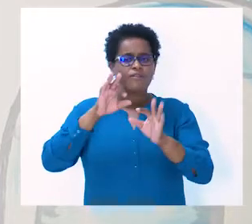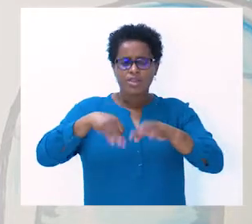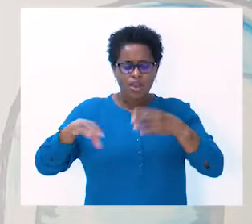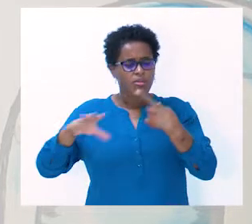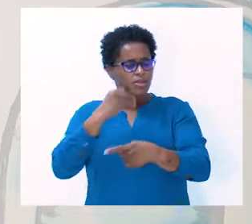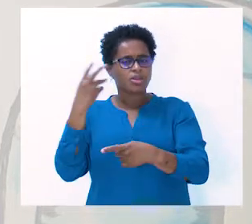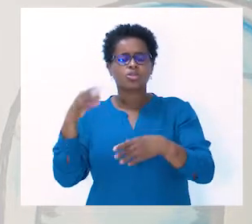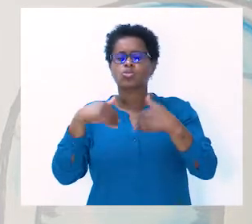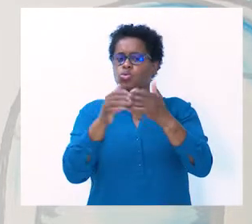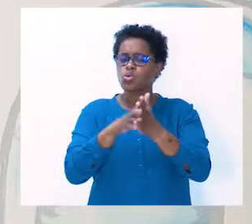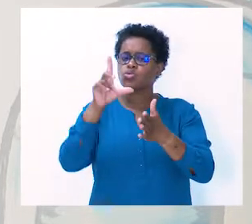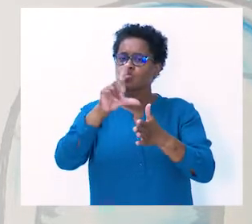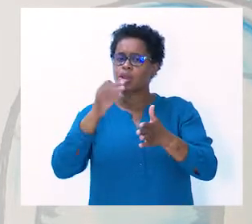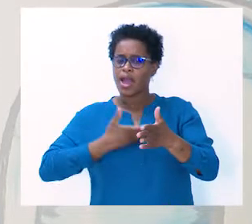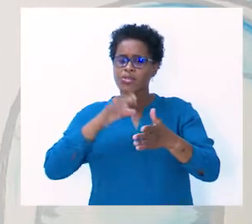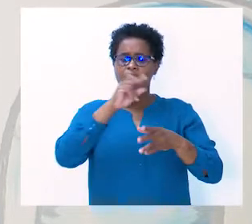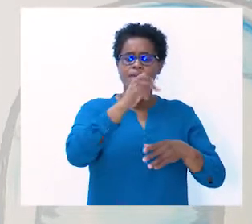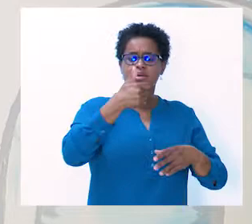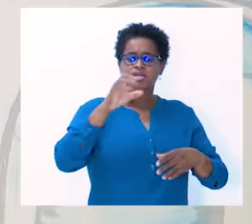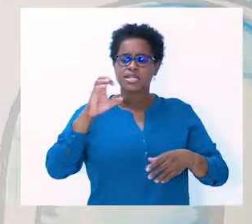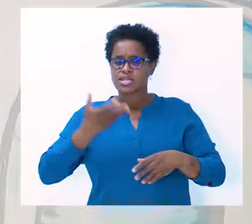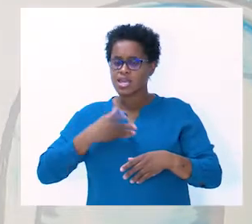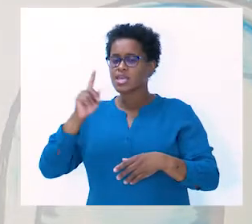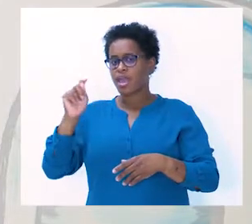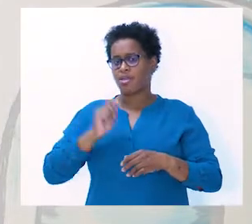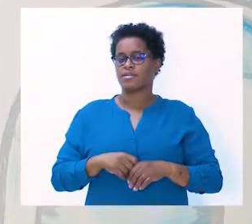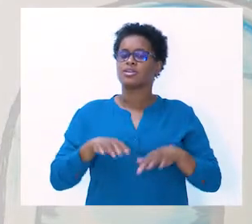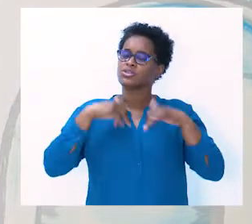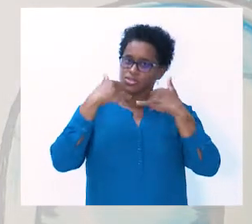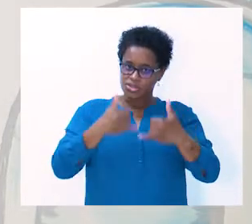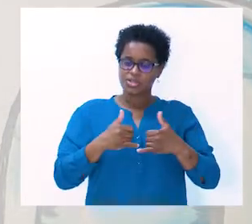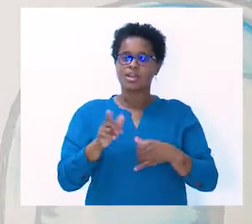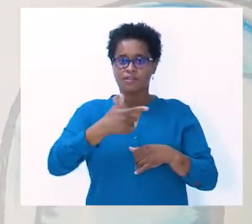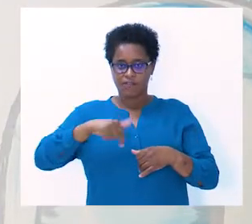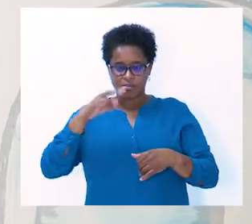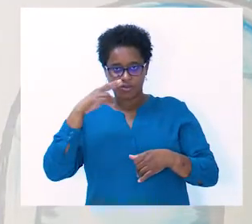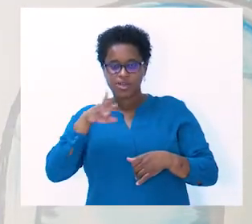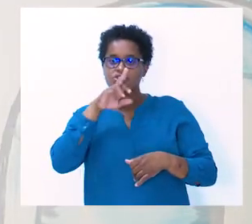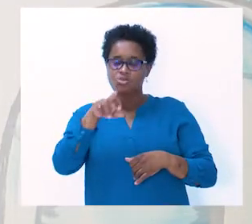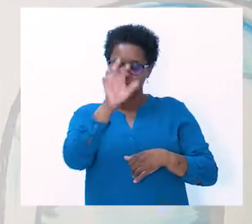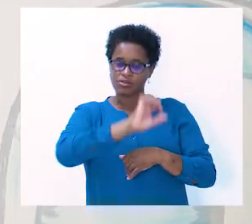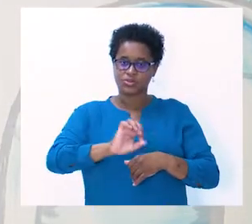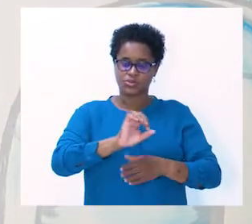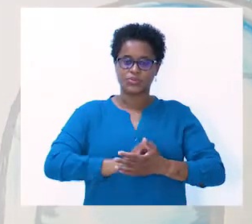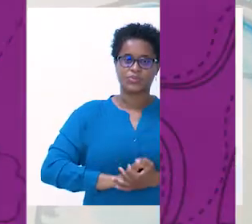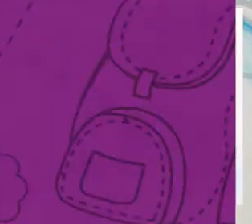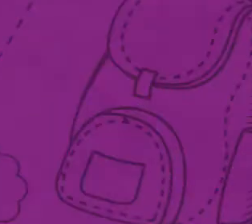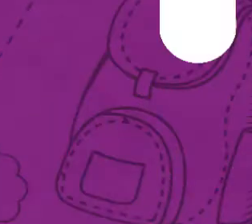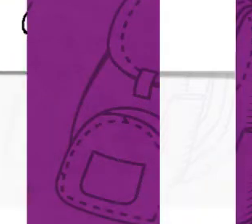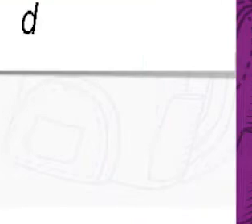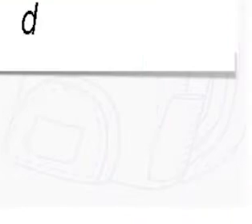e encontrar todos os lados A, B, C, D e E. De seguida, vamos ver a vossa resposta.